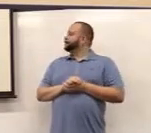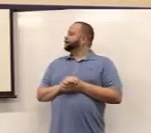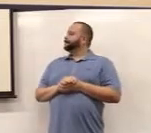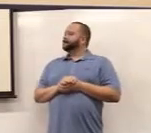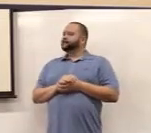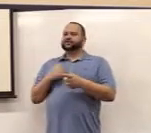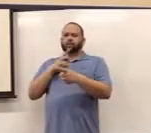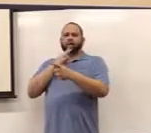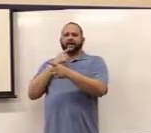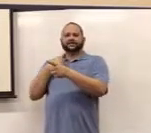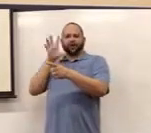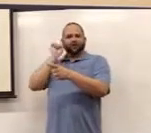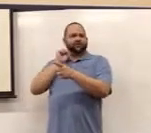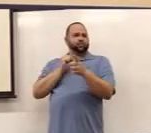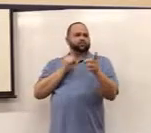Vocês já ouviram a Nona Sinfonia? Não.